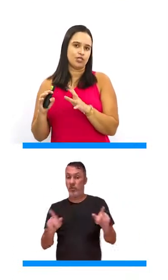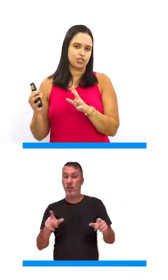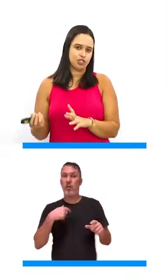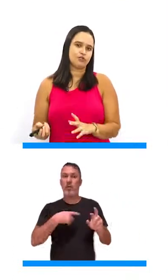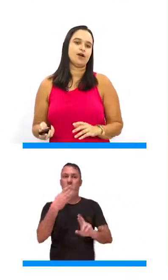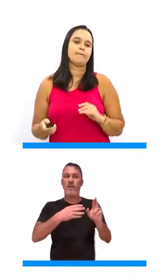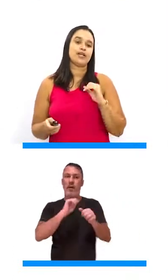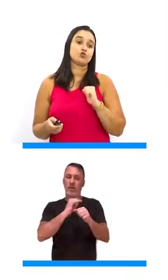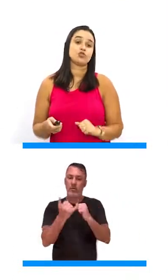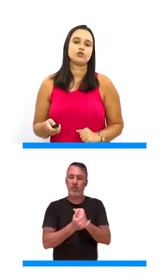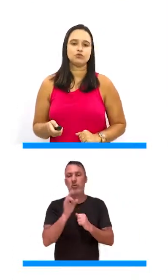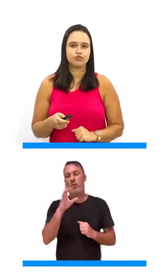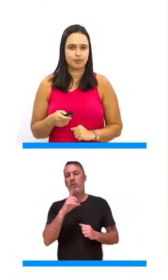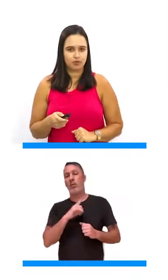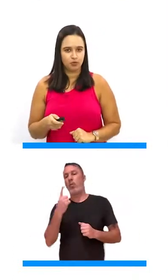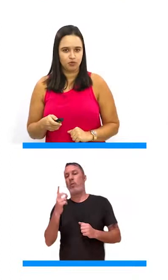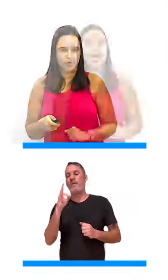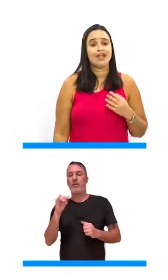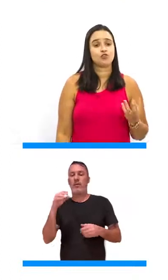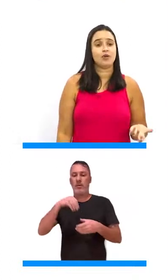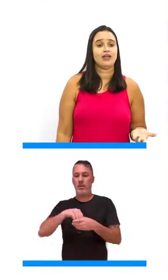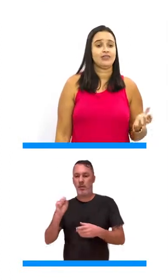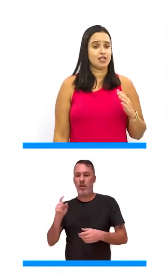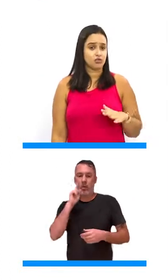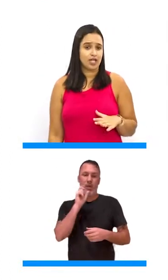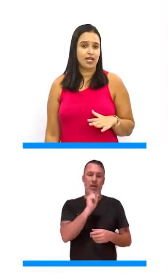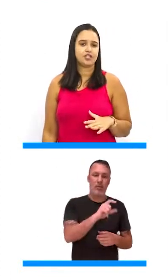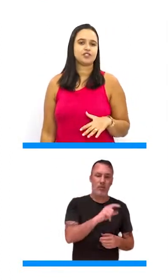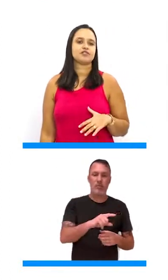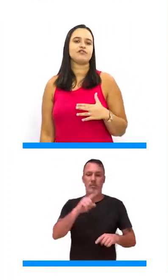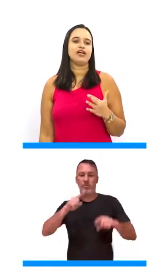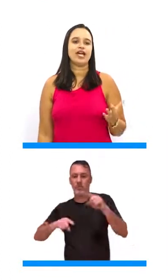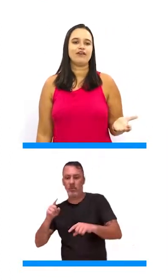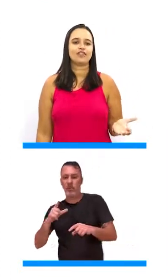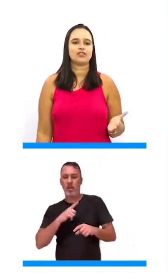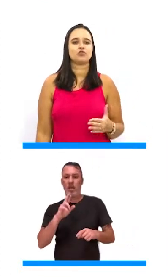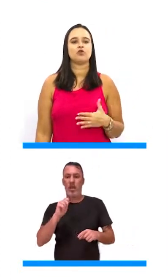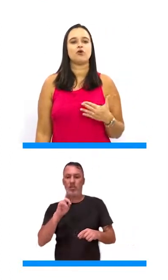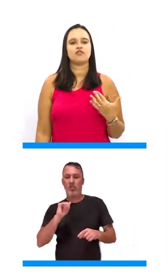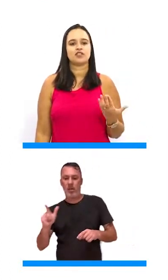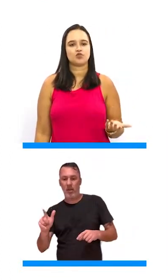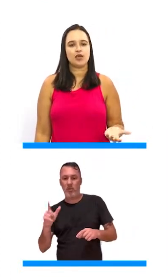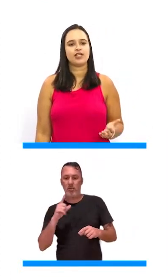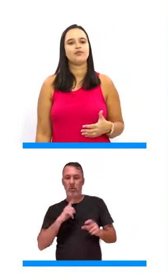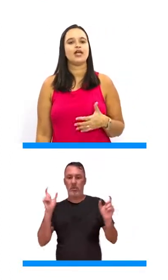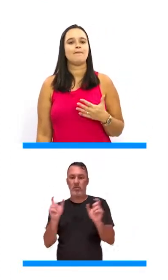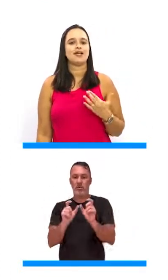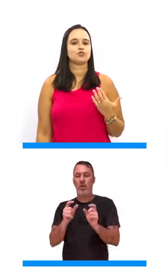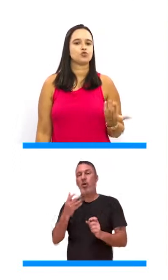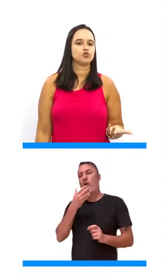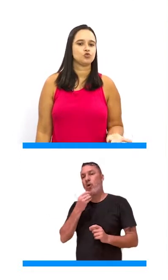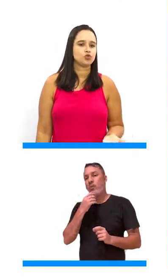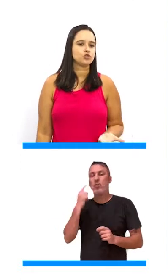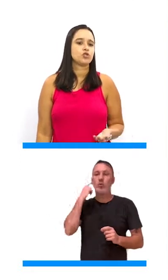ao adjetivo, apenas o segundo vai para o plural. Azul marinho e azul celeste, que são invariáveis, automóveis azul marinho e